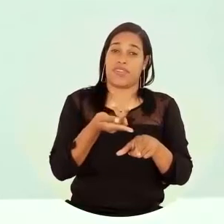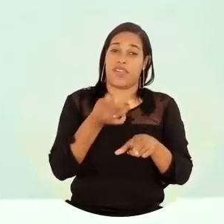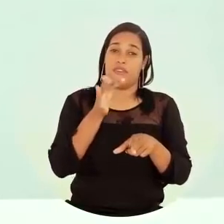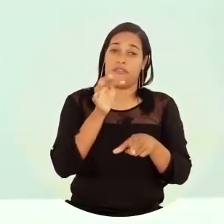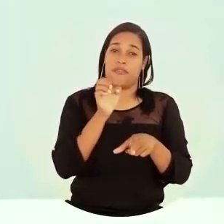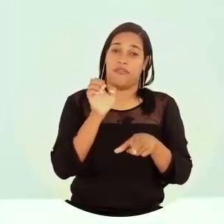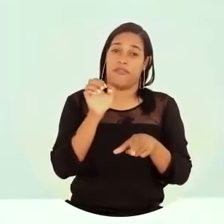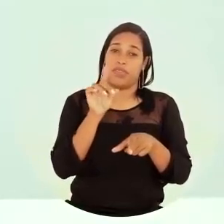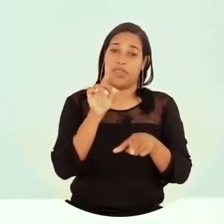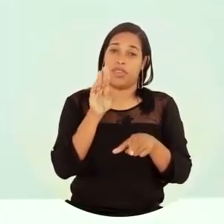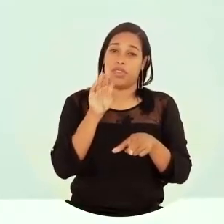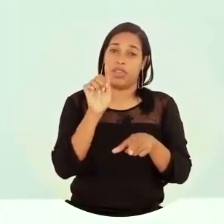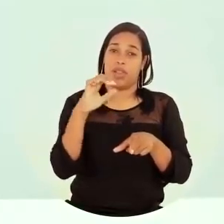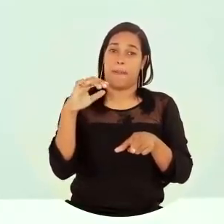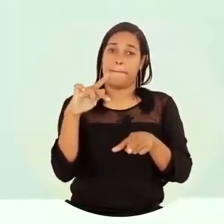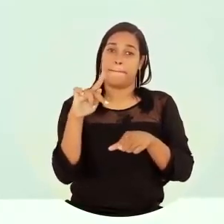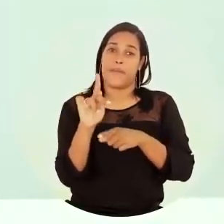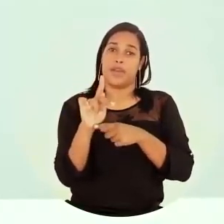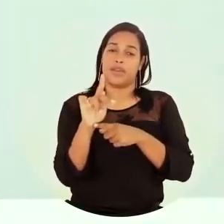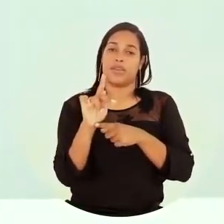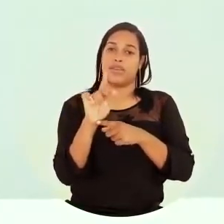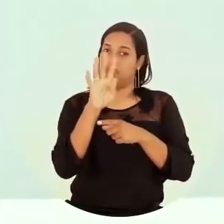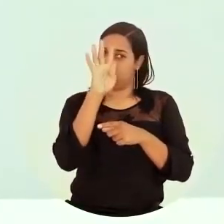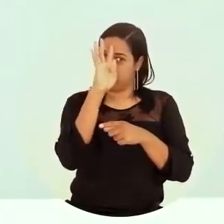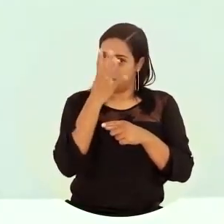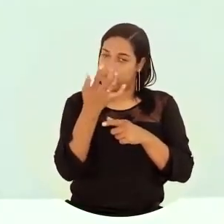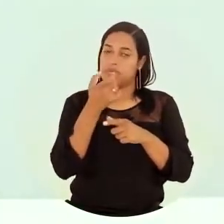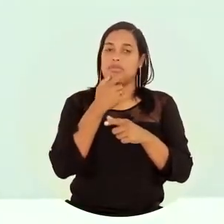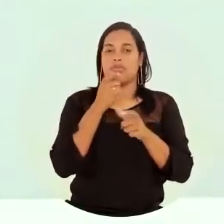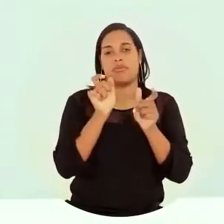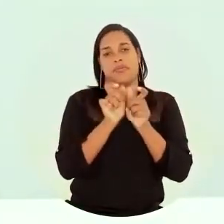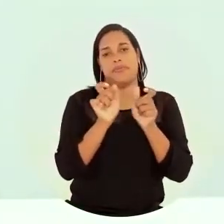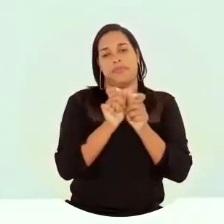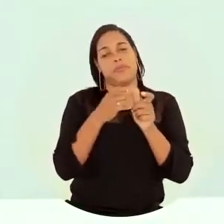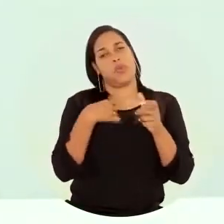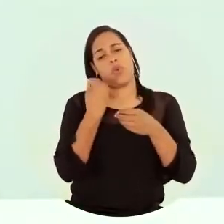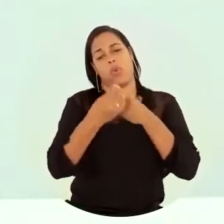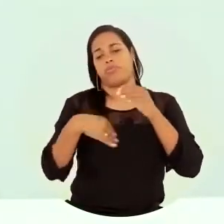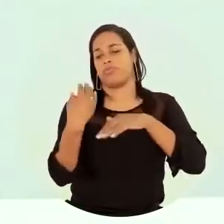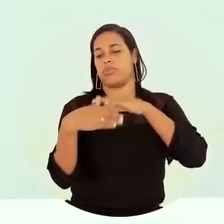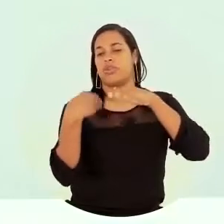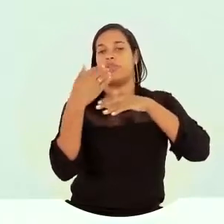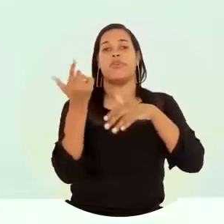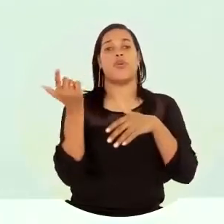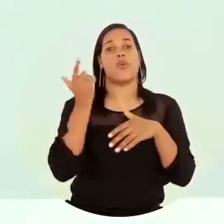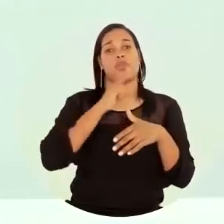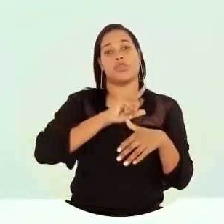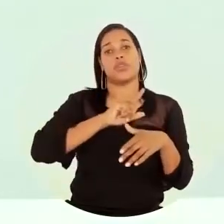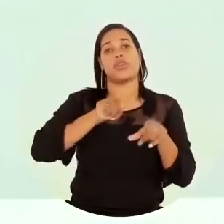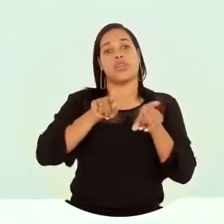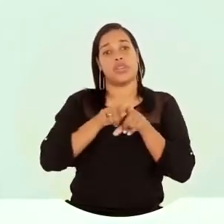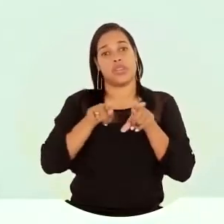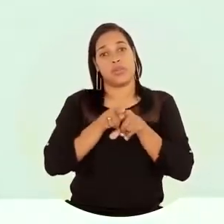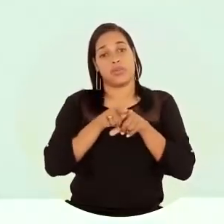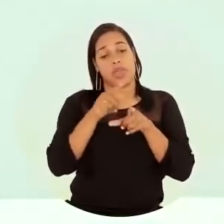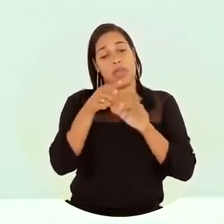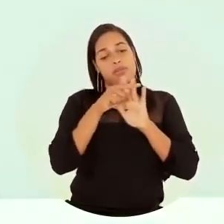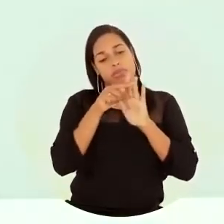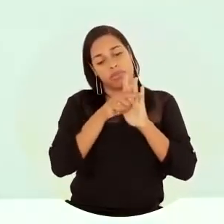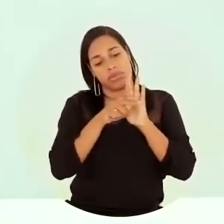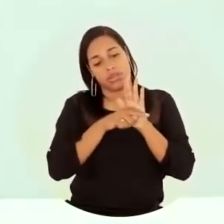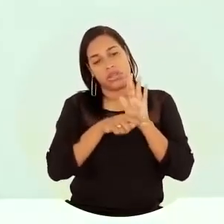aquele plano de cargos e salários que a gente viu em outra semana, ela consiga, aliado a esse plano de cargos e salários,